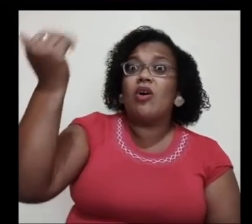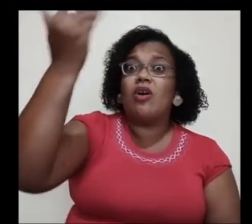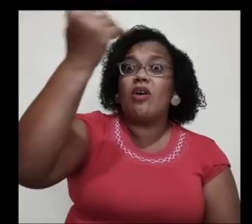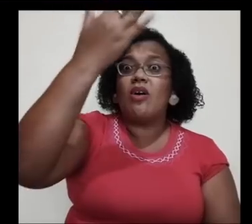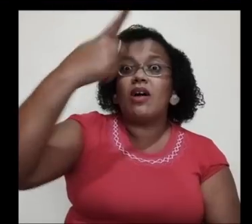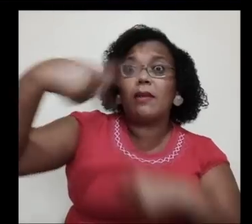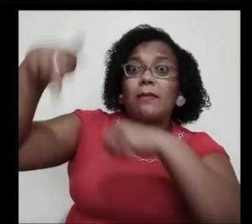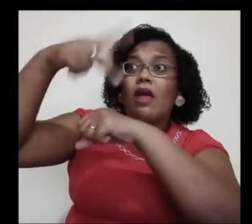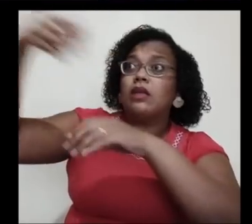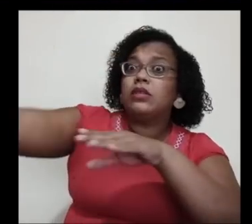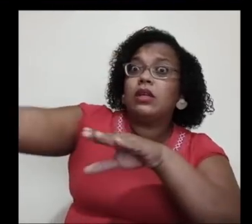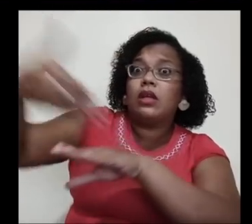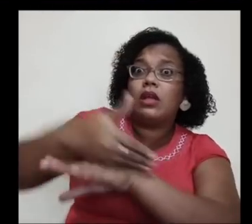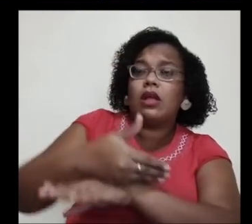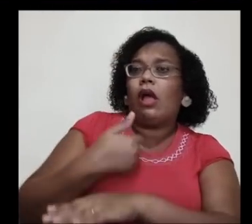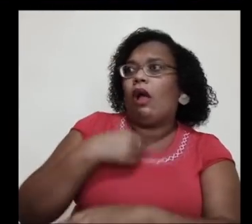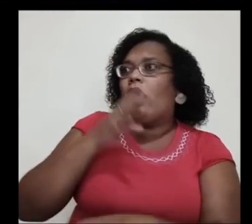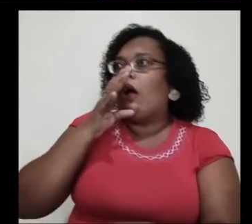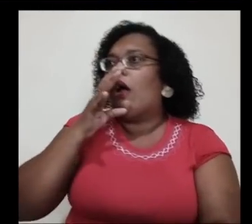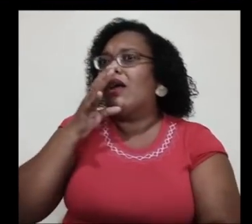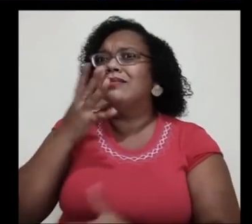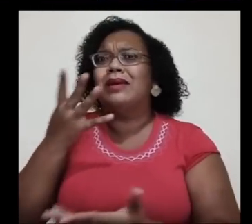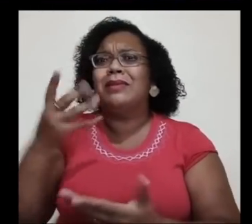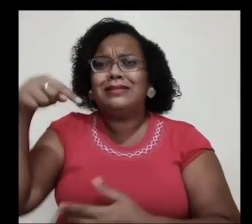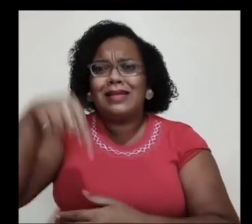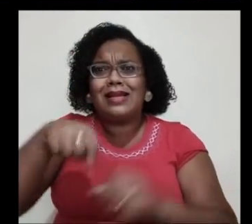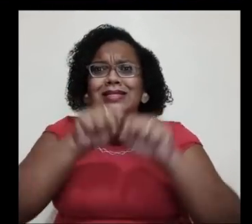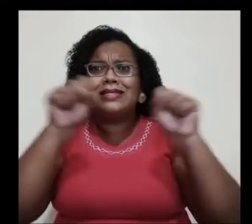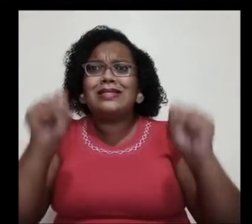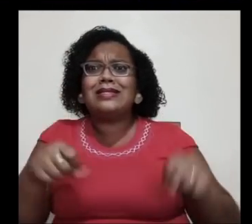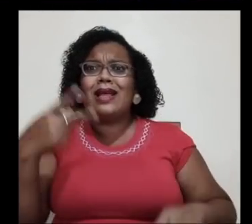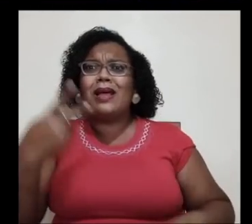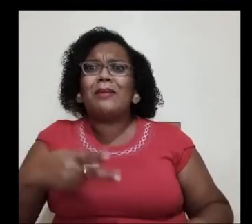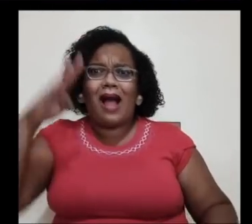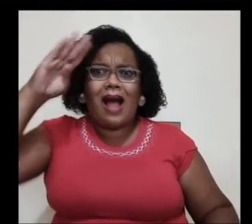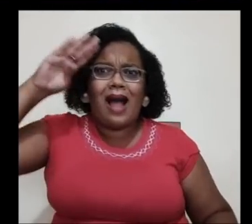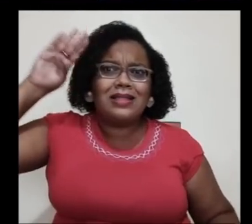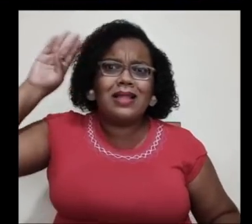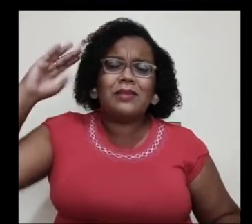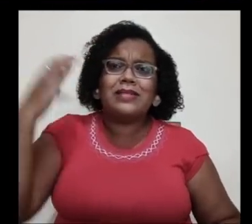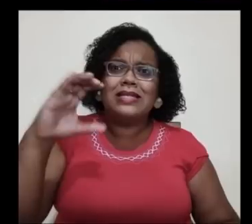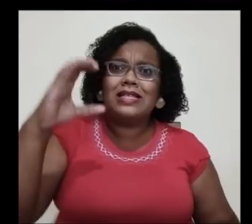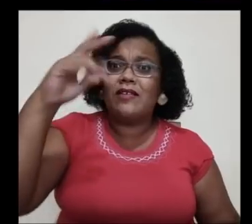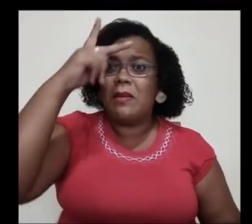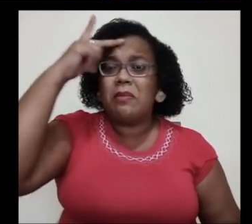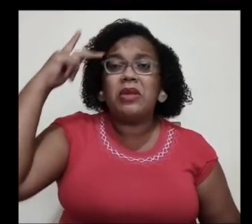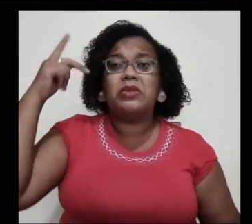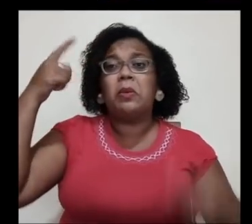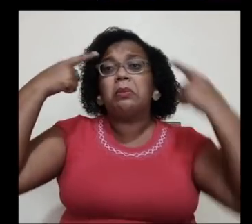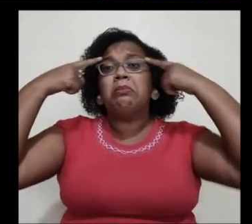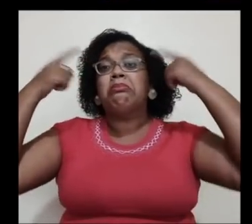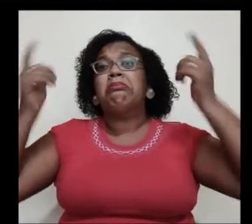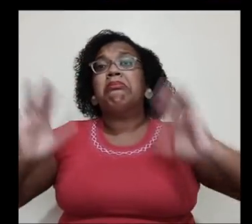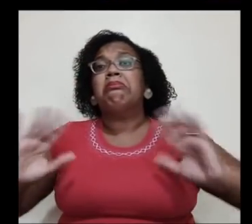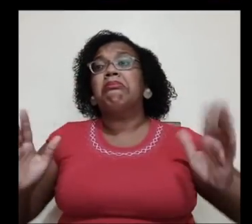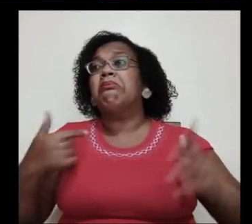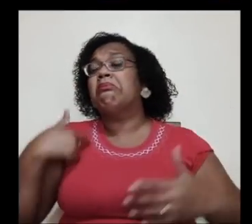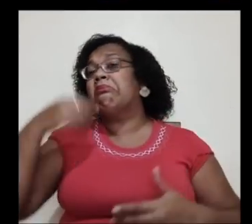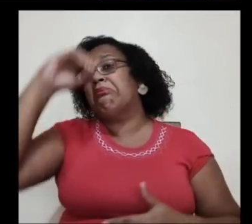de fora desse sistema que nós habitamos, acadêmico e científico. Tem muita gente por fora